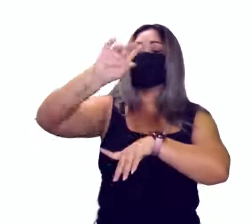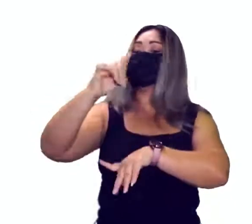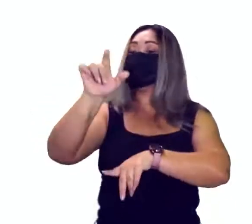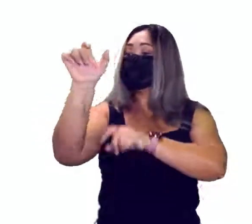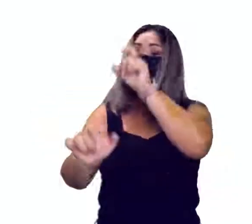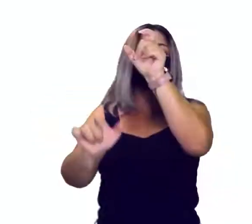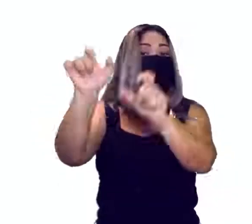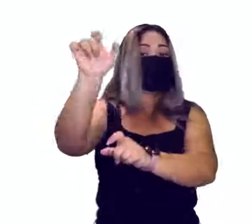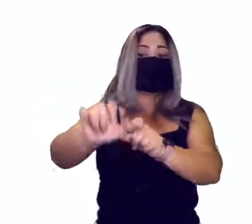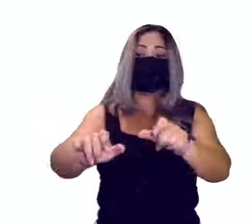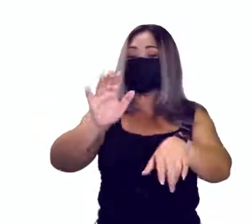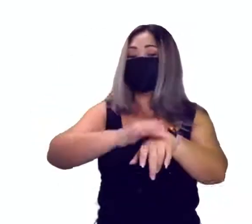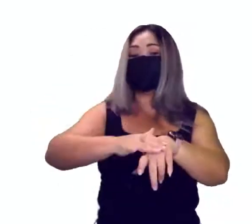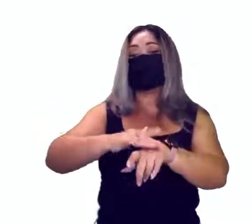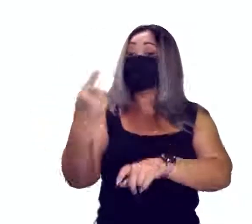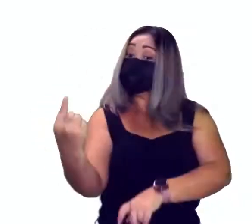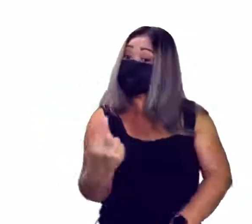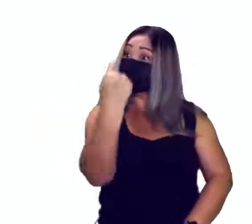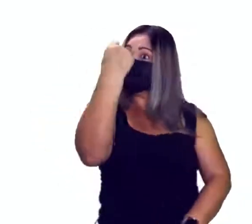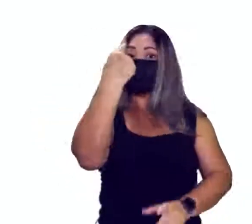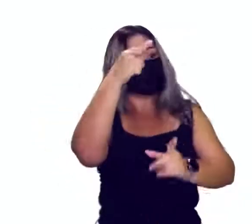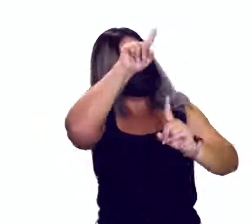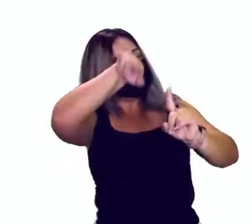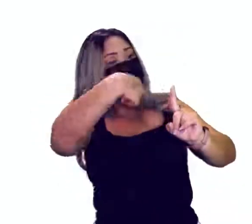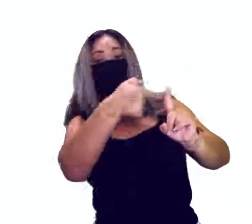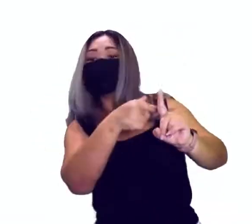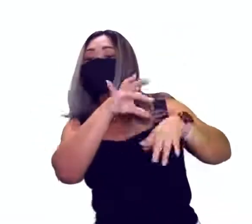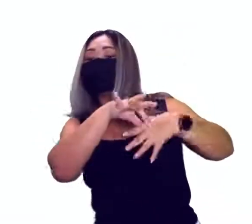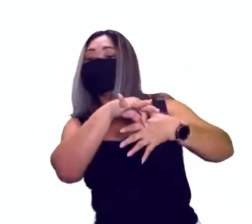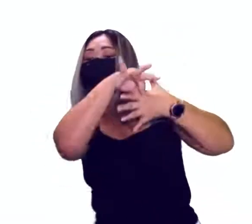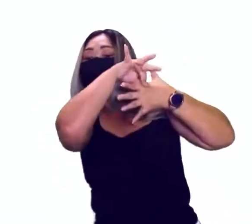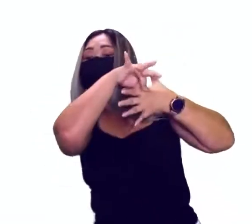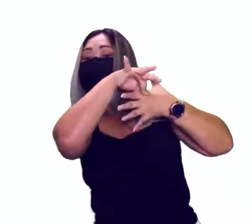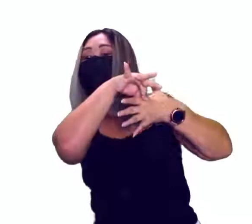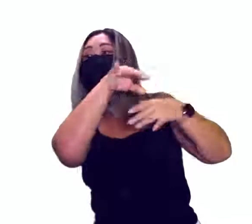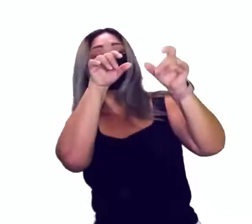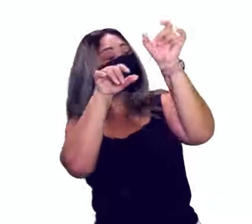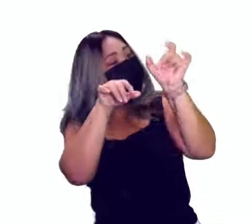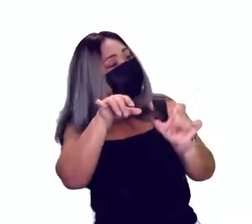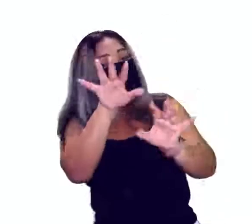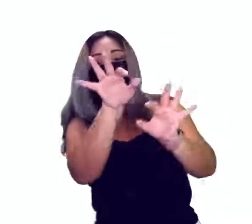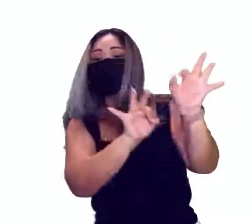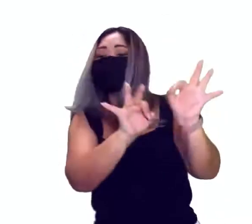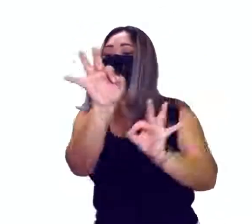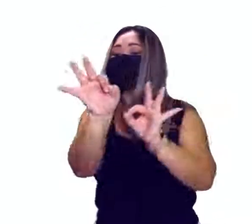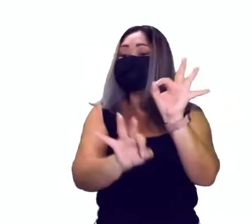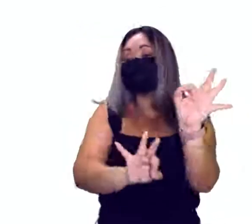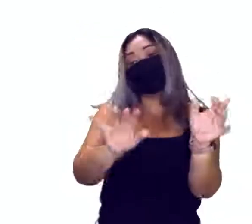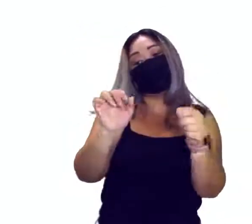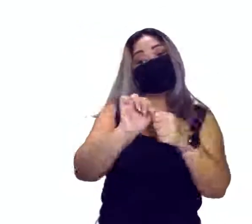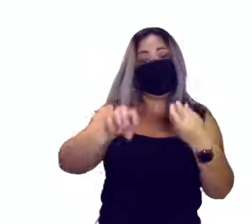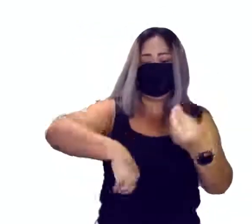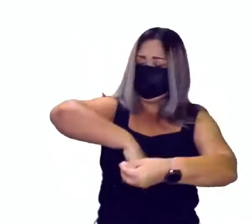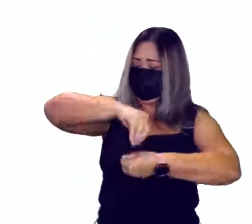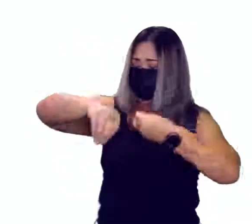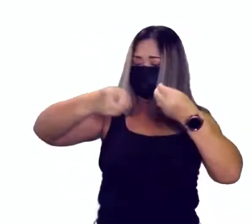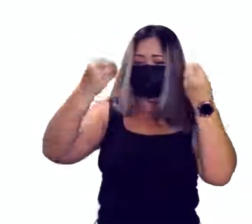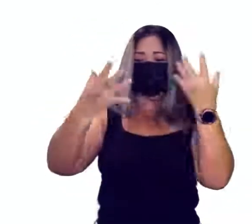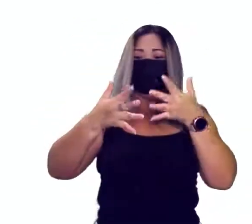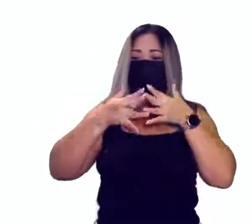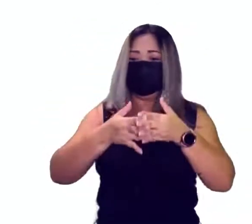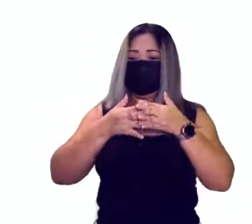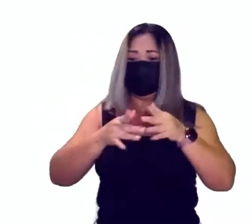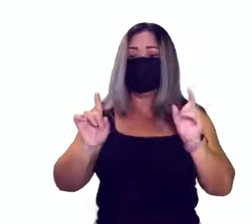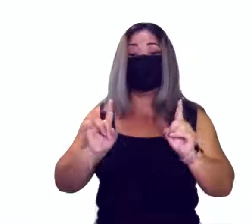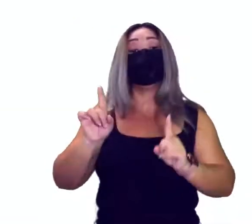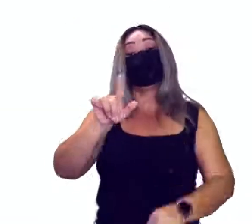pessoa, sempre uma pessoa se destaca como líder, para poder administrar e organizar, para não ter bagunça. Então os Zeus, eles